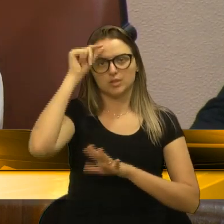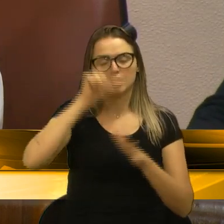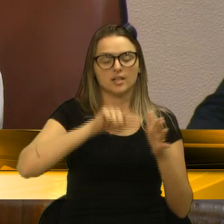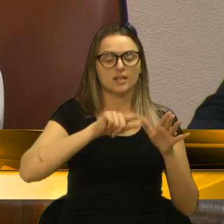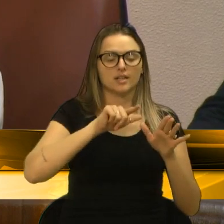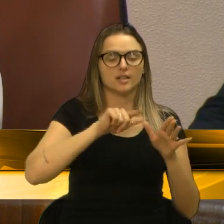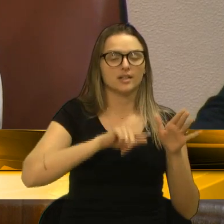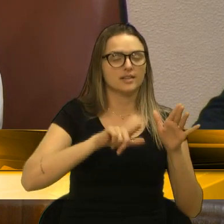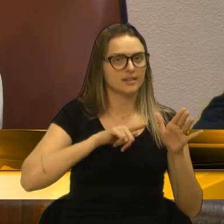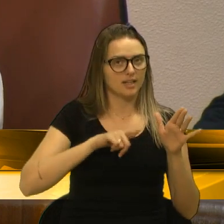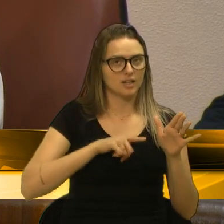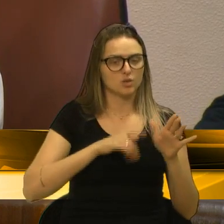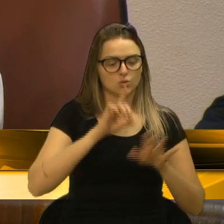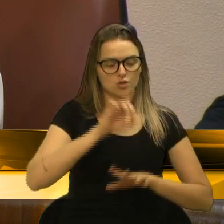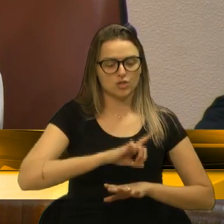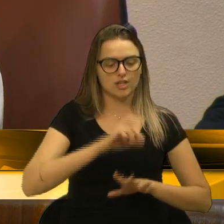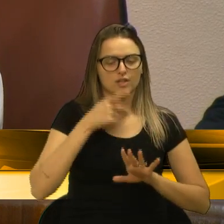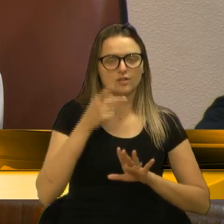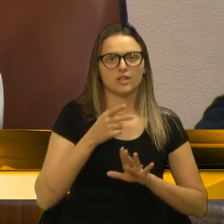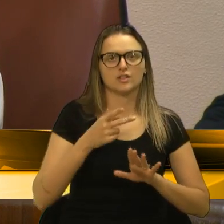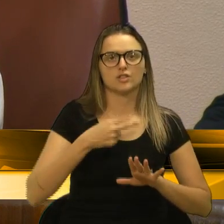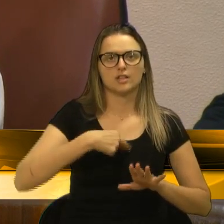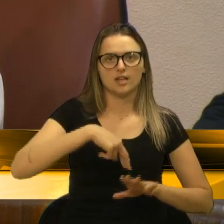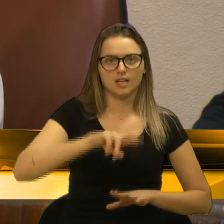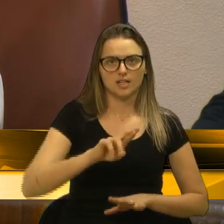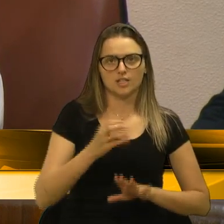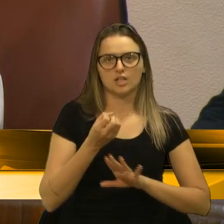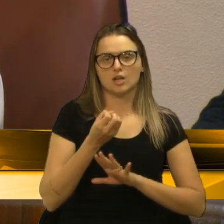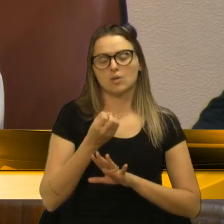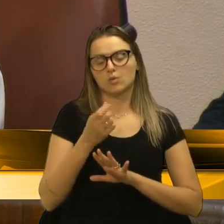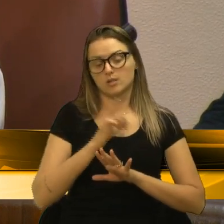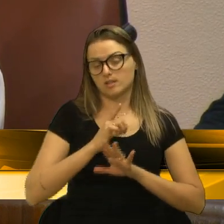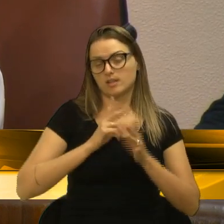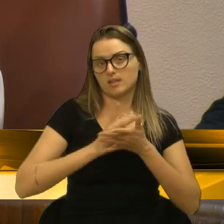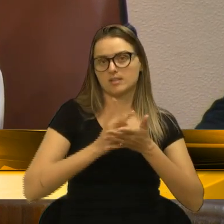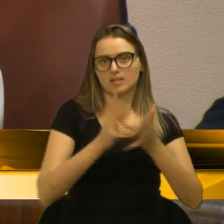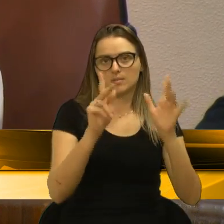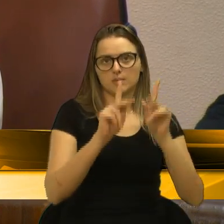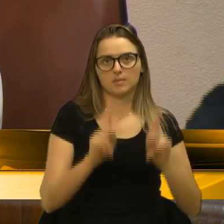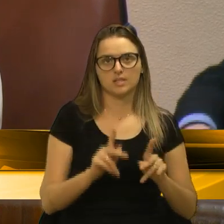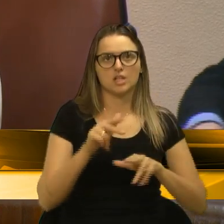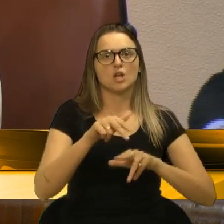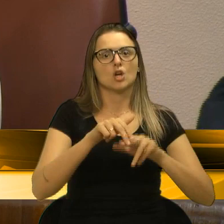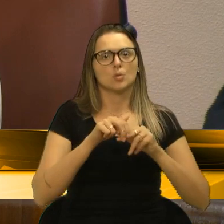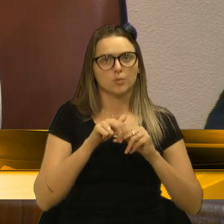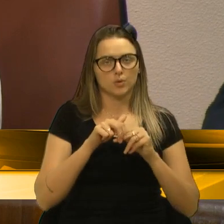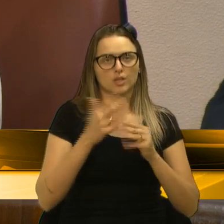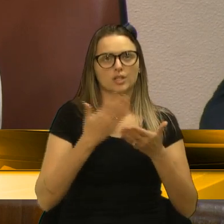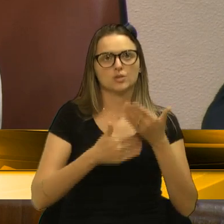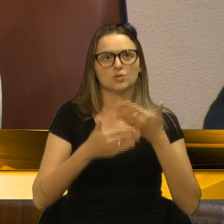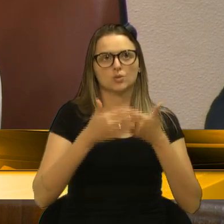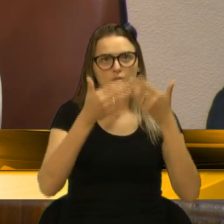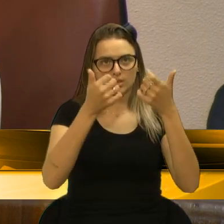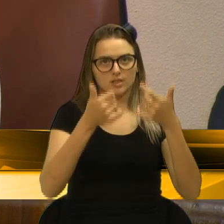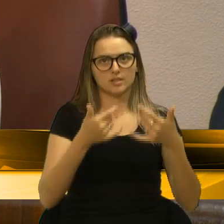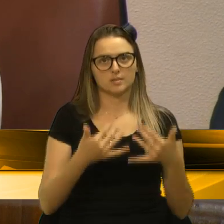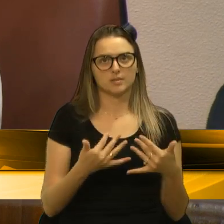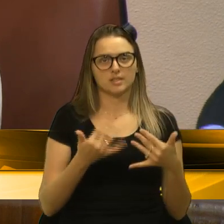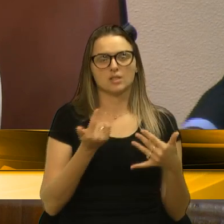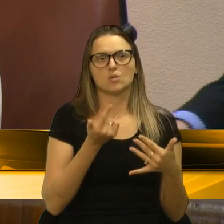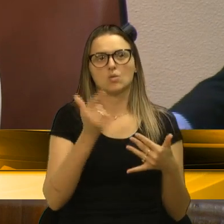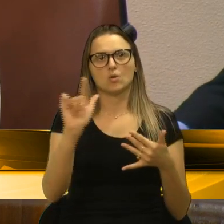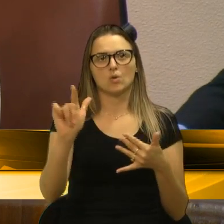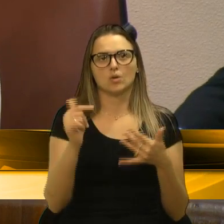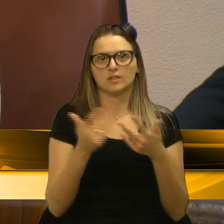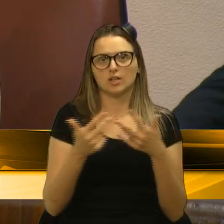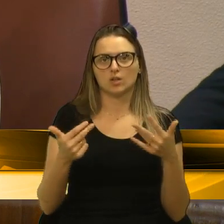reunião e a manifestação religiosa espontânea e pacífica. Diante deste cenário, outro caminho não